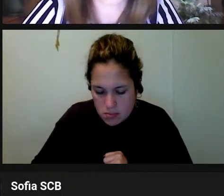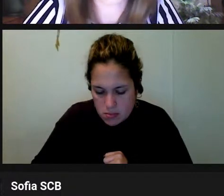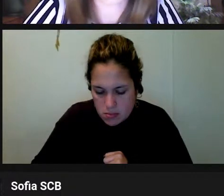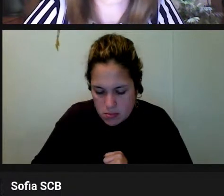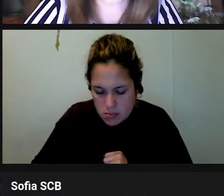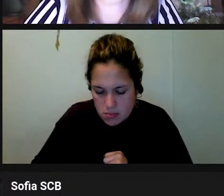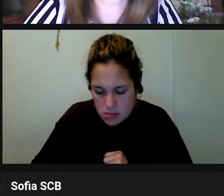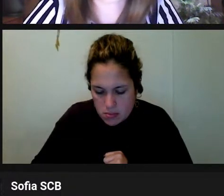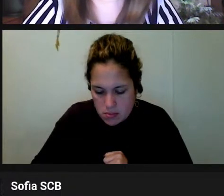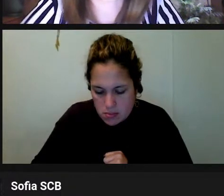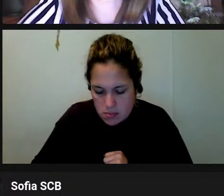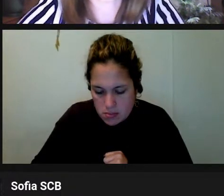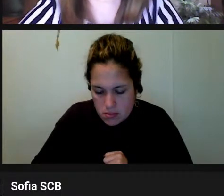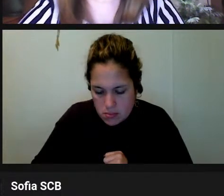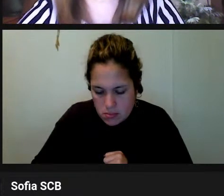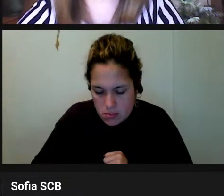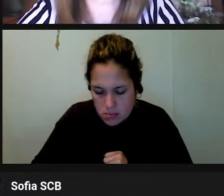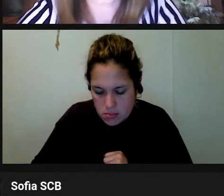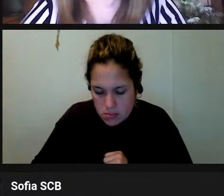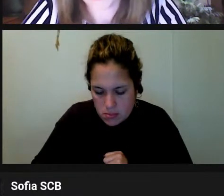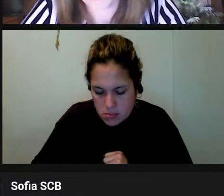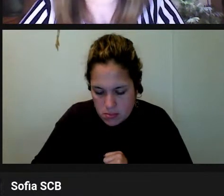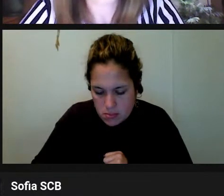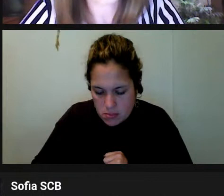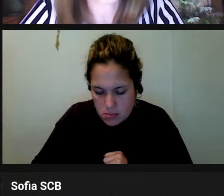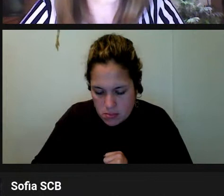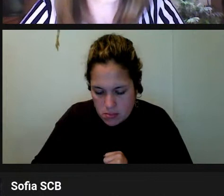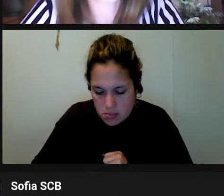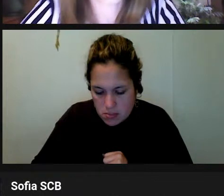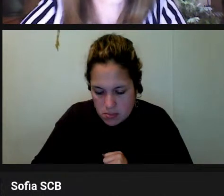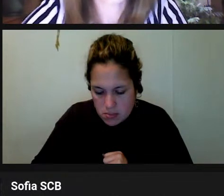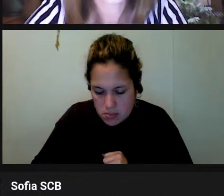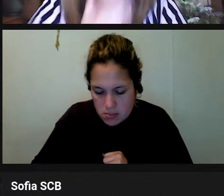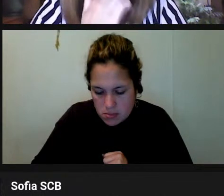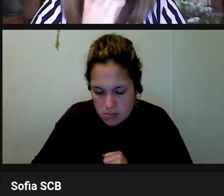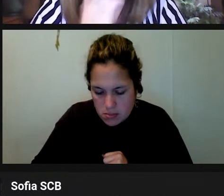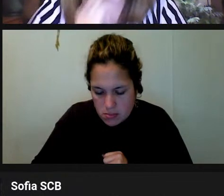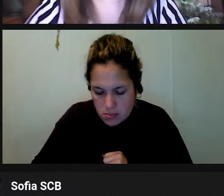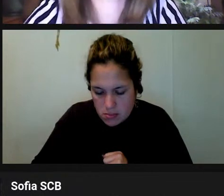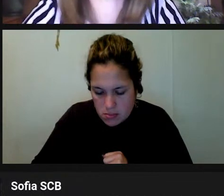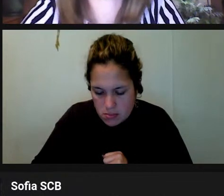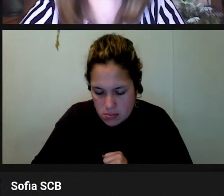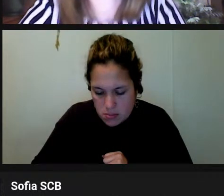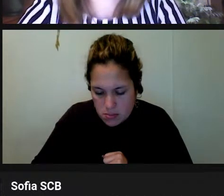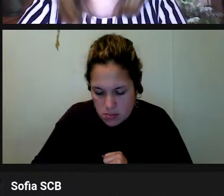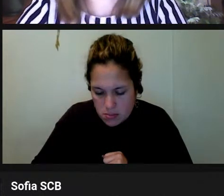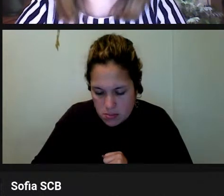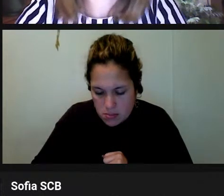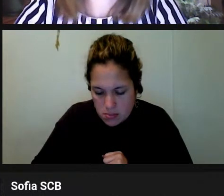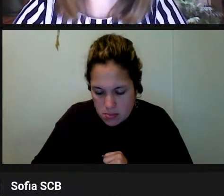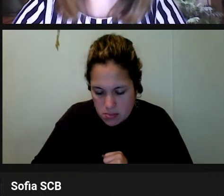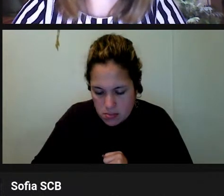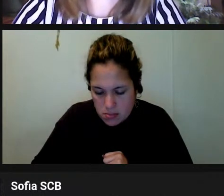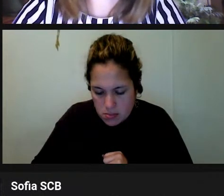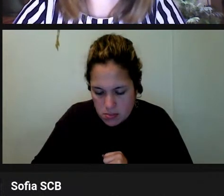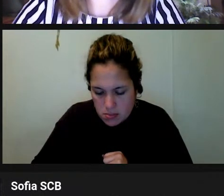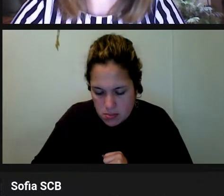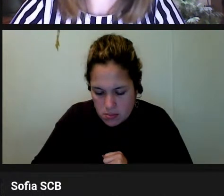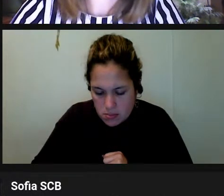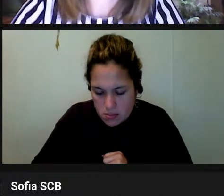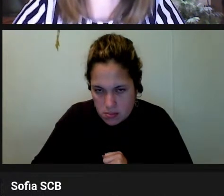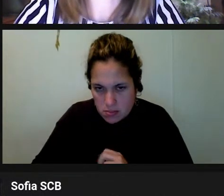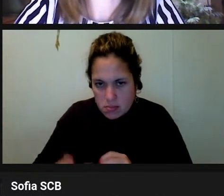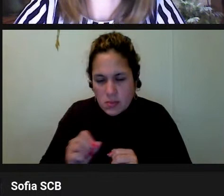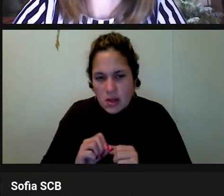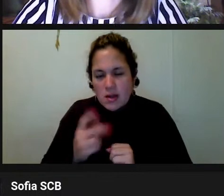Trudno mi teraz tak odpowiedzieć jednoznacznie. Profesora diz, é difícil para responder nesse momento, mas ela em algum momento